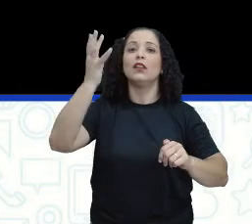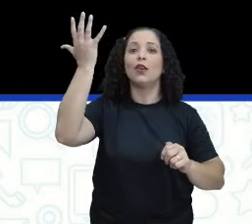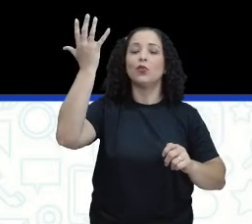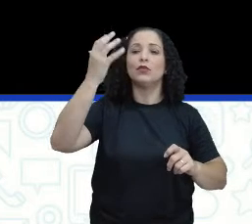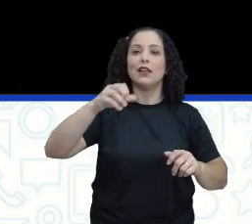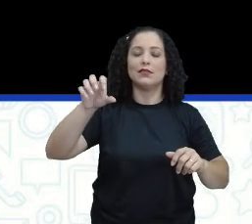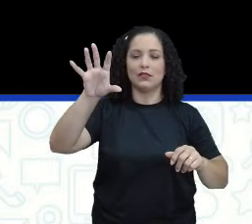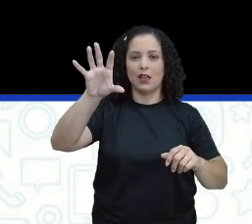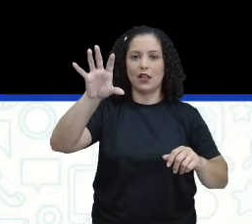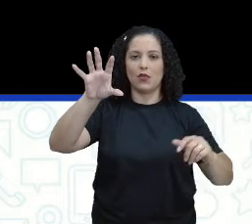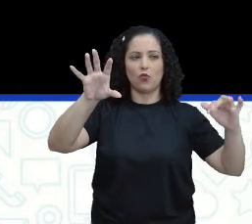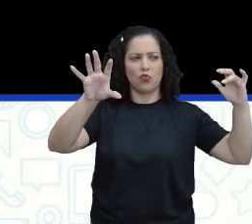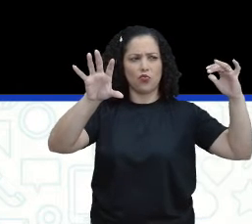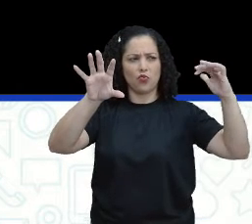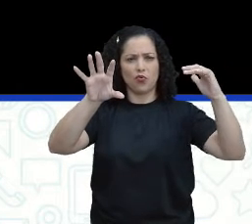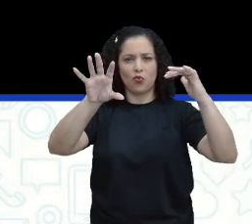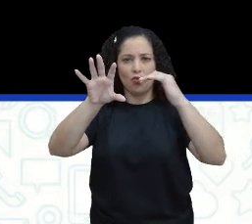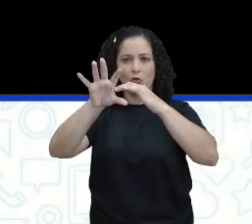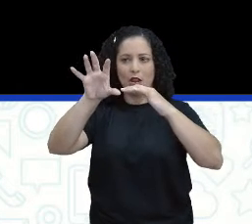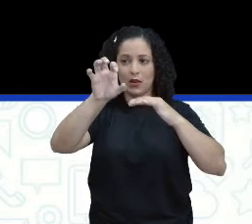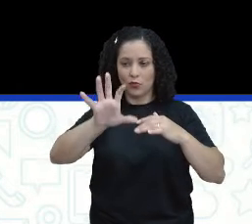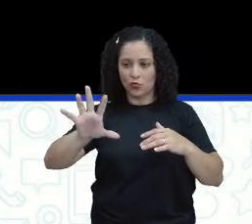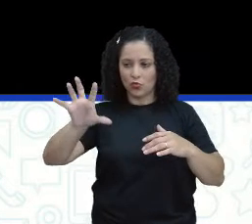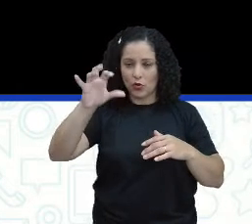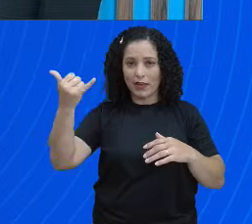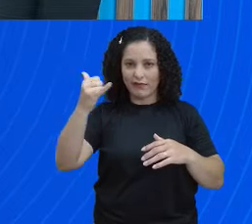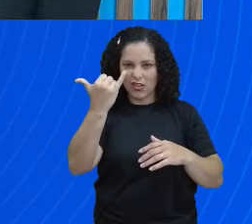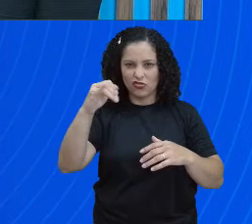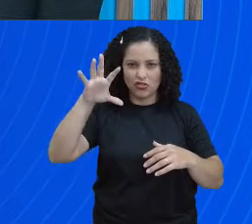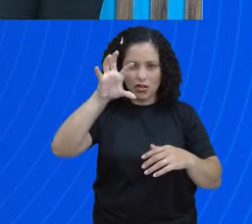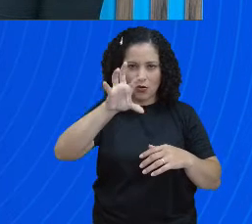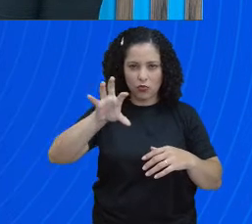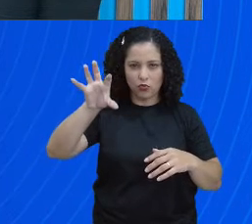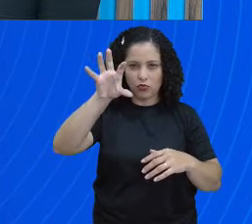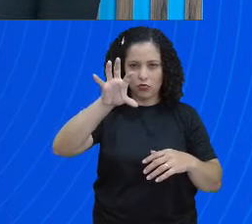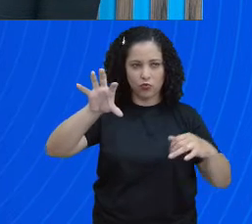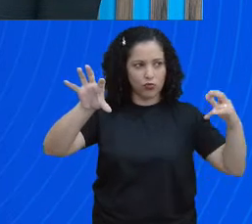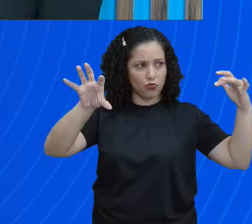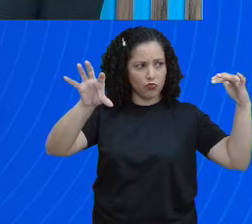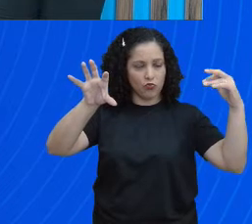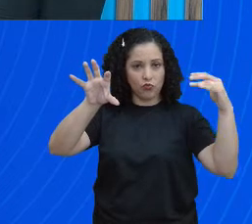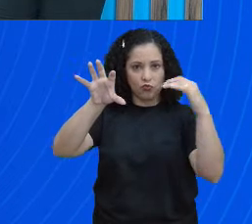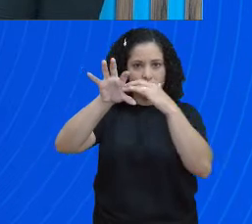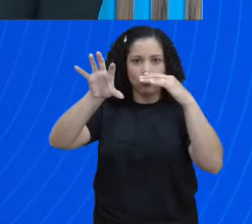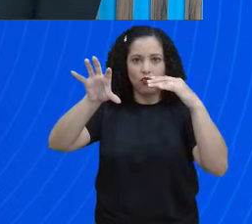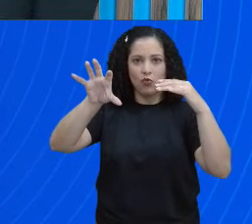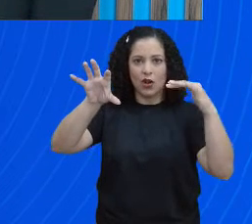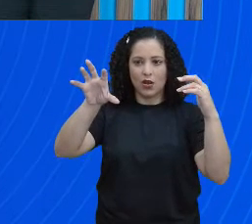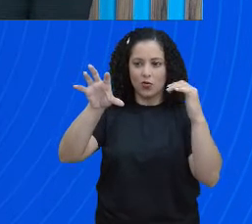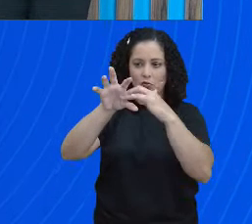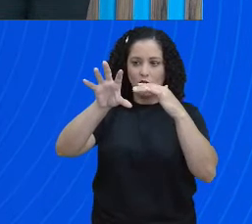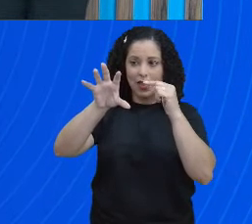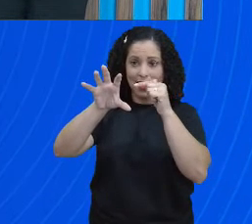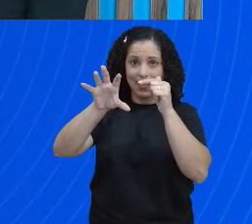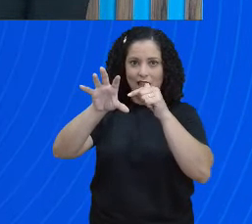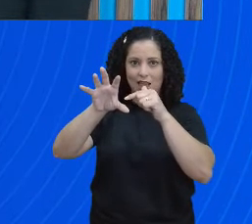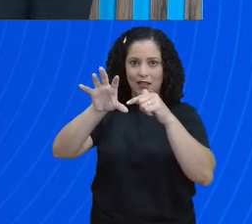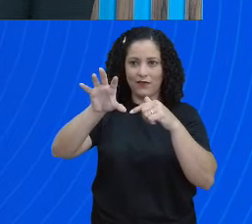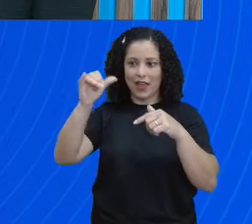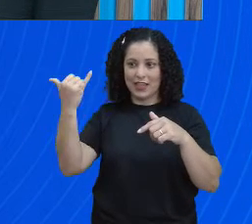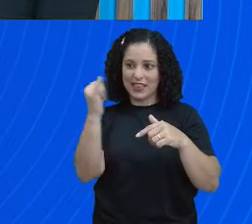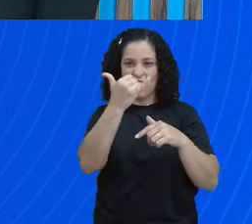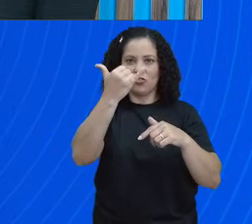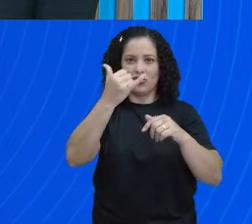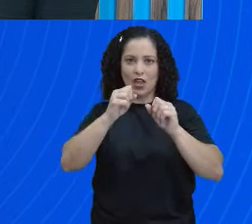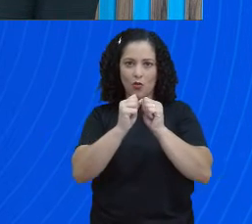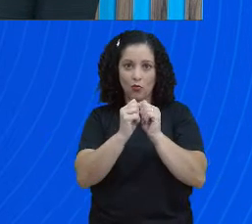Esse núcleo do urânio que está concentrando energia ali, ele vai o quê? Liberar uma energia,